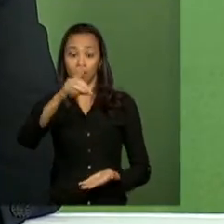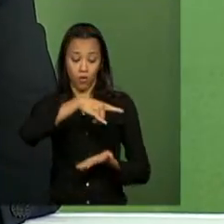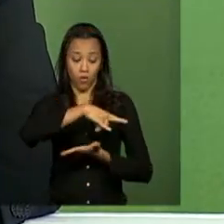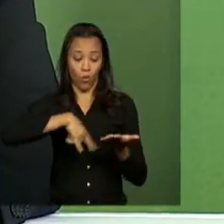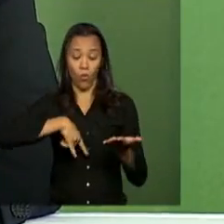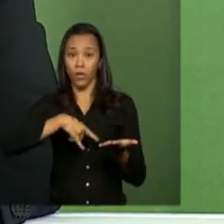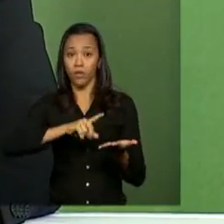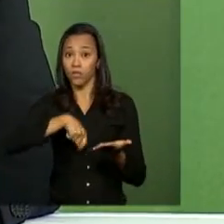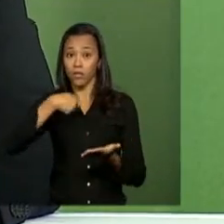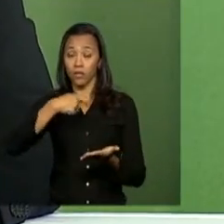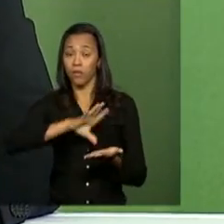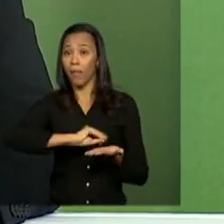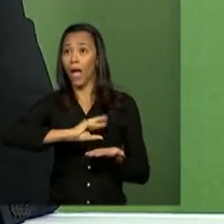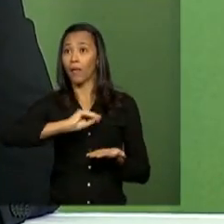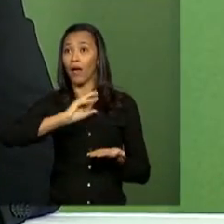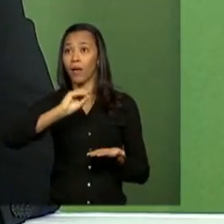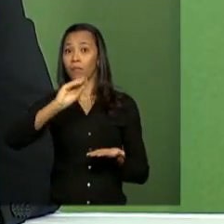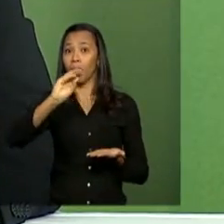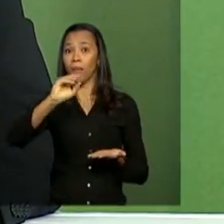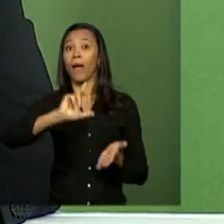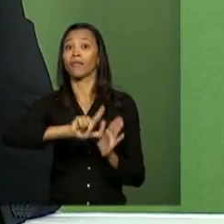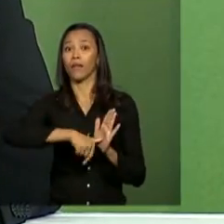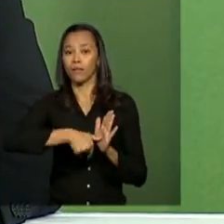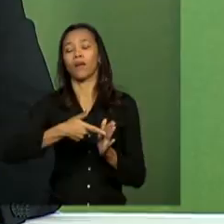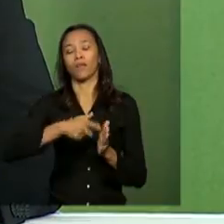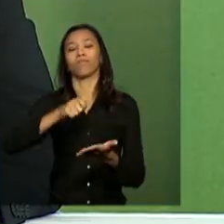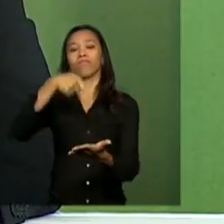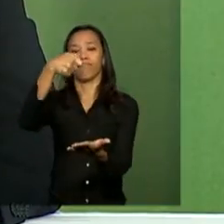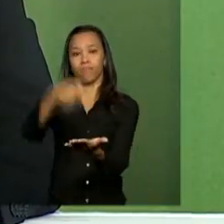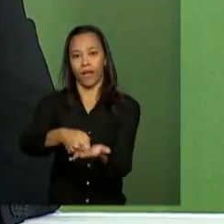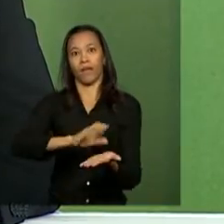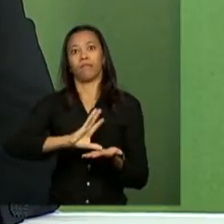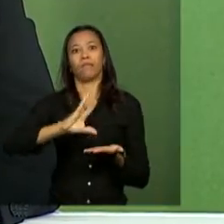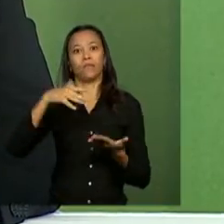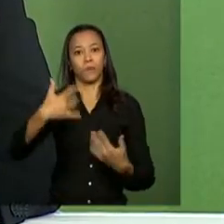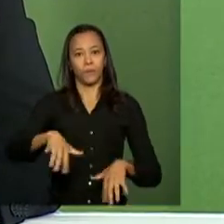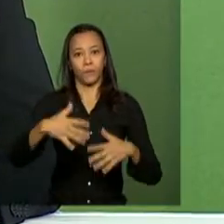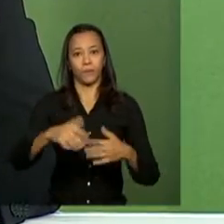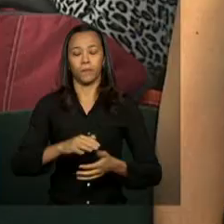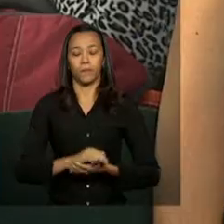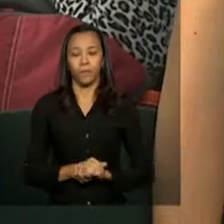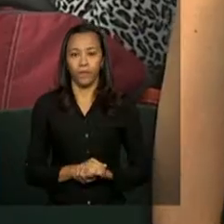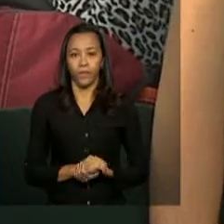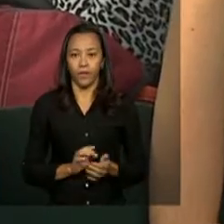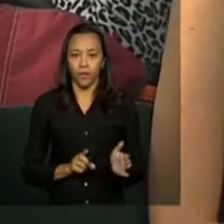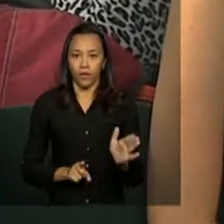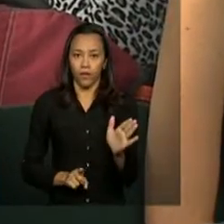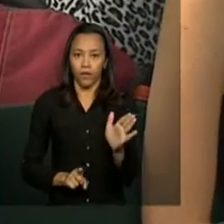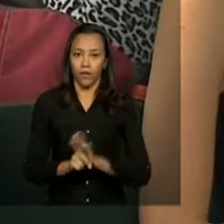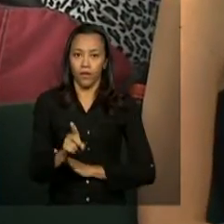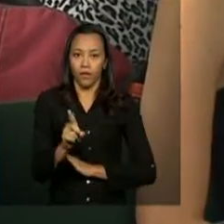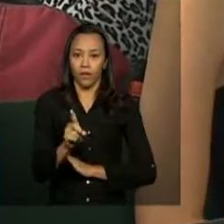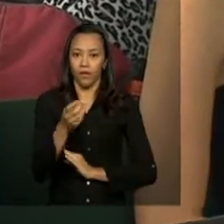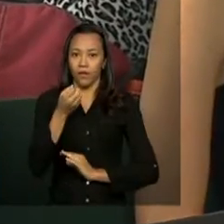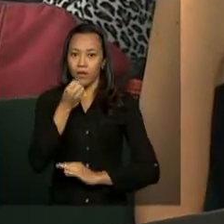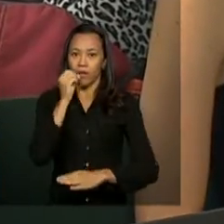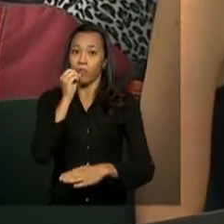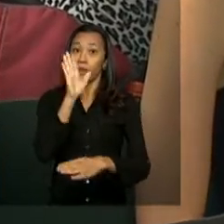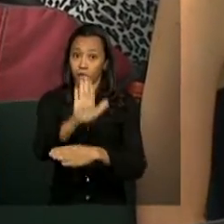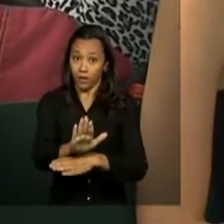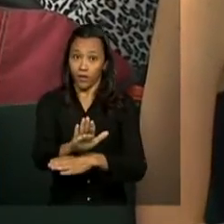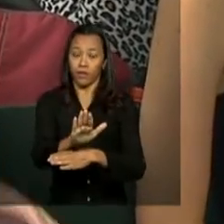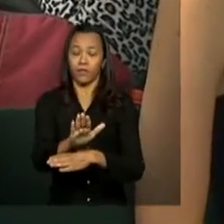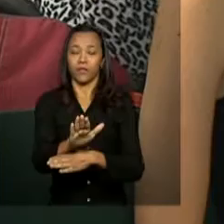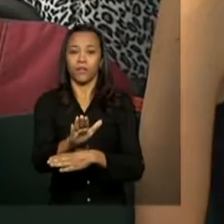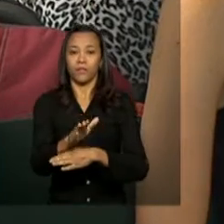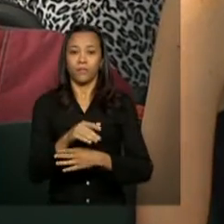que se acaba pronto é mais simples e barata o antigo ministro é boa tarde a equipe matoso do